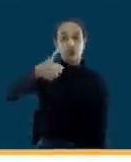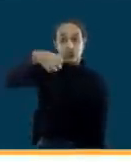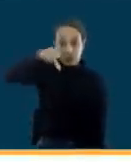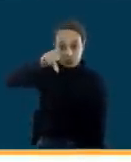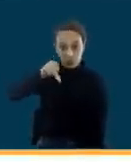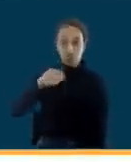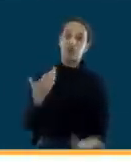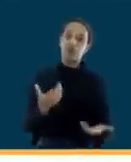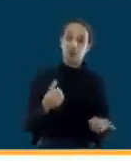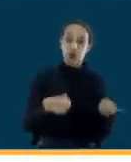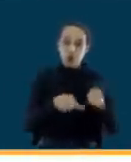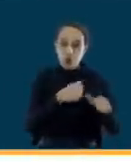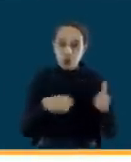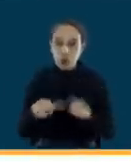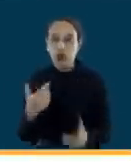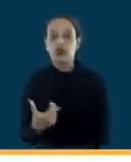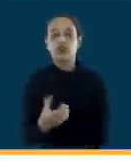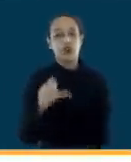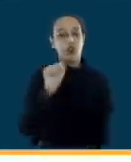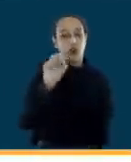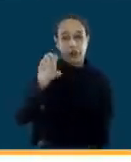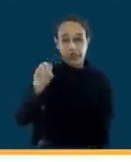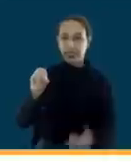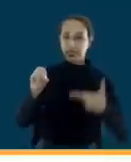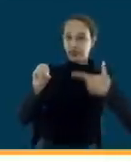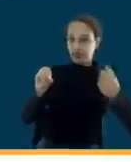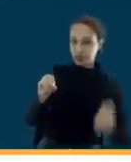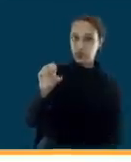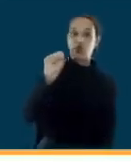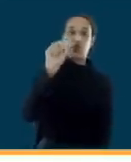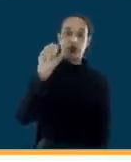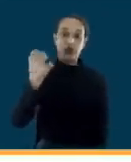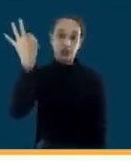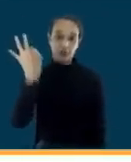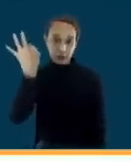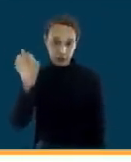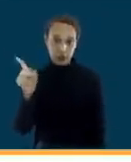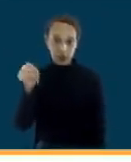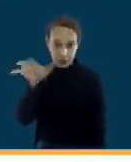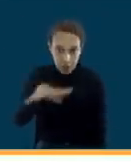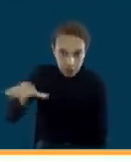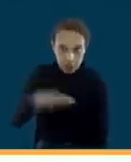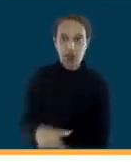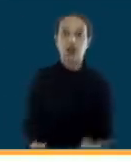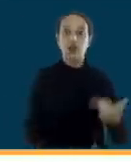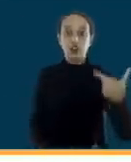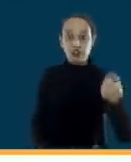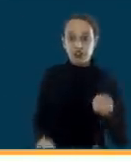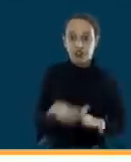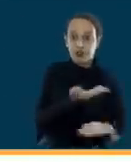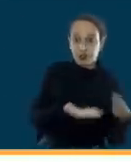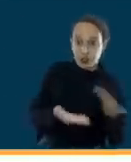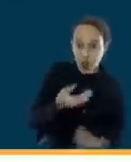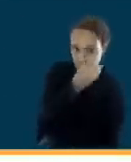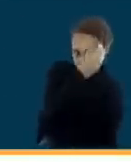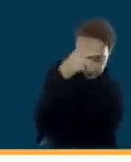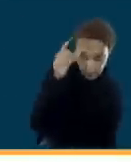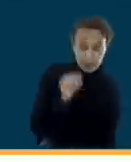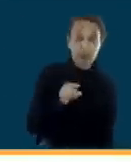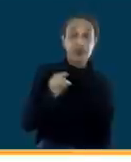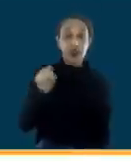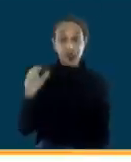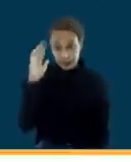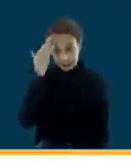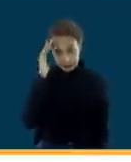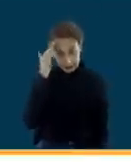populacional e o critério é 80-20, né? 80% é população, 20% fundo de participação dos municípios, então ela considera já